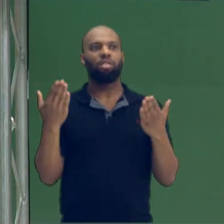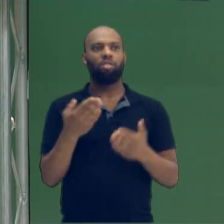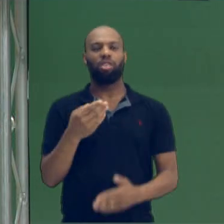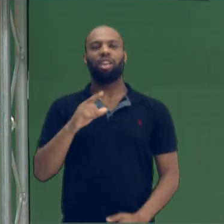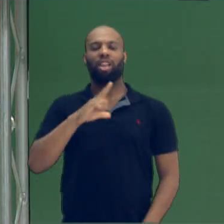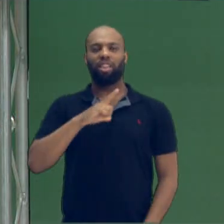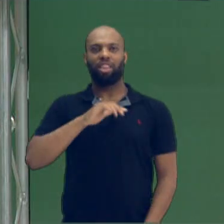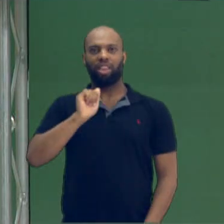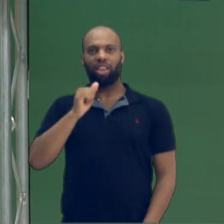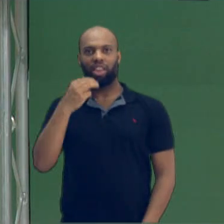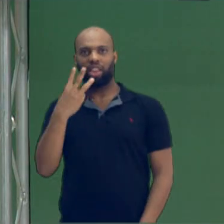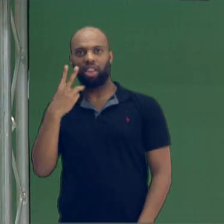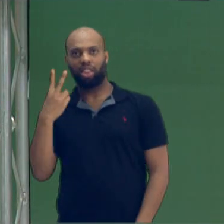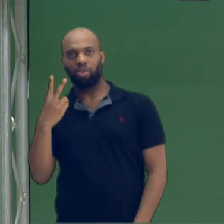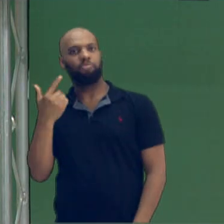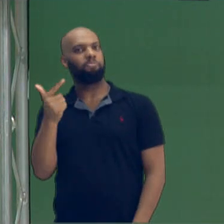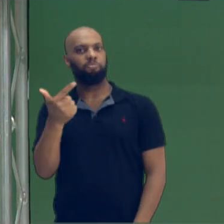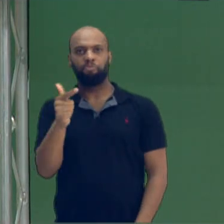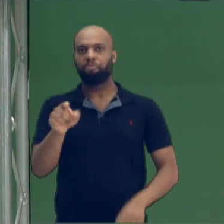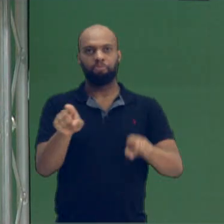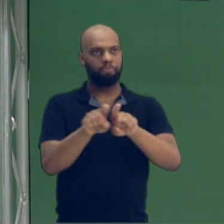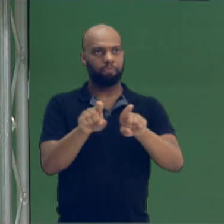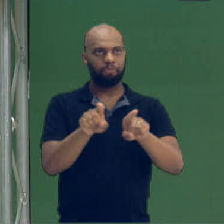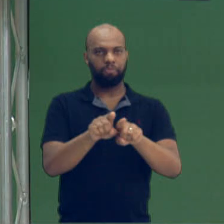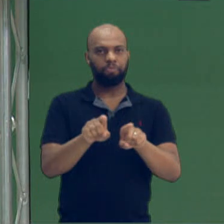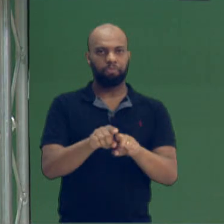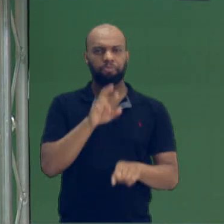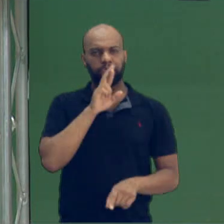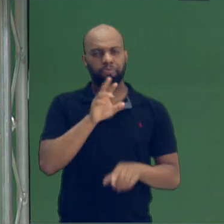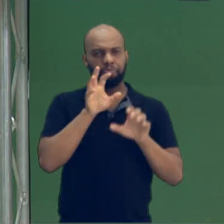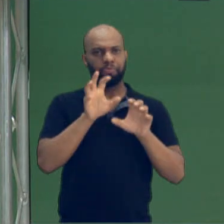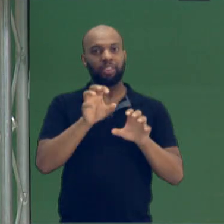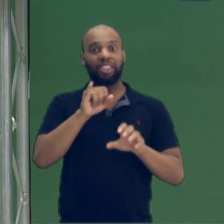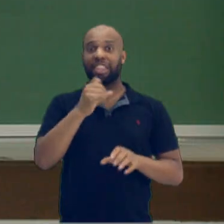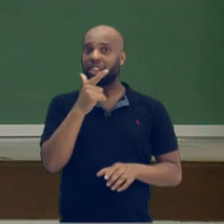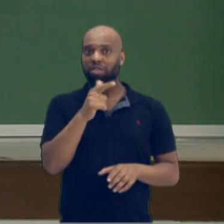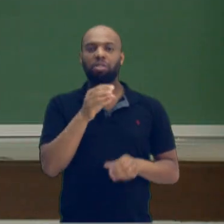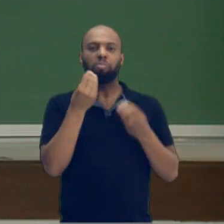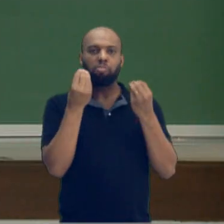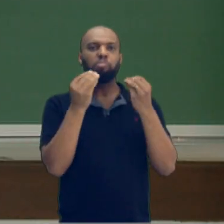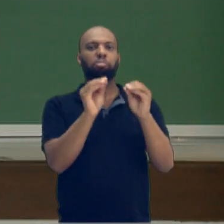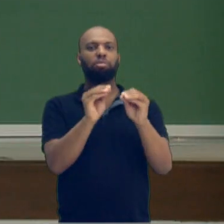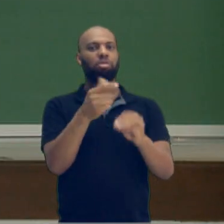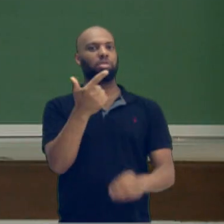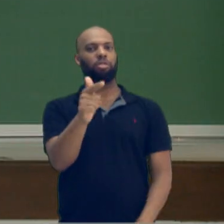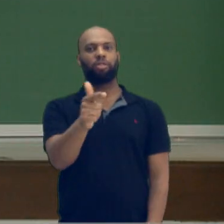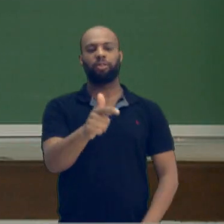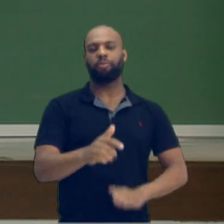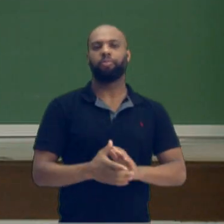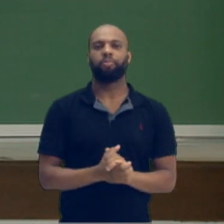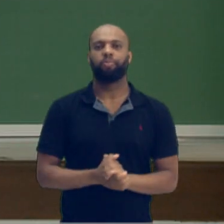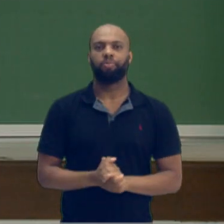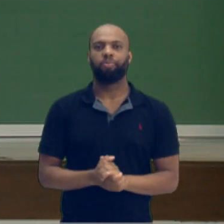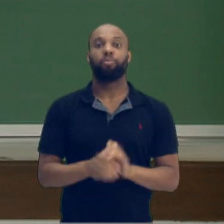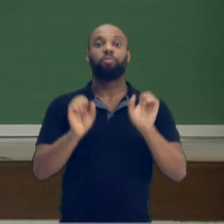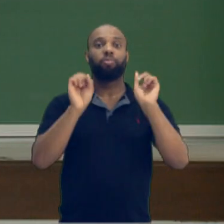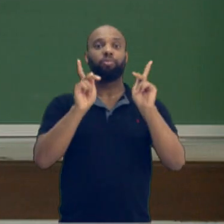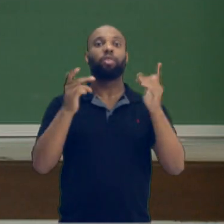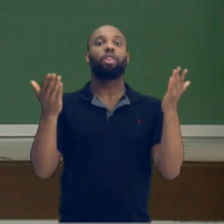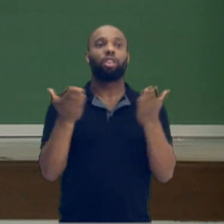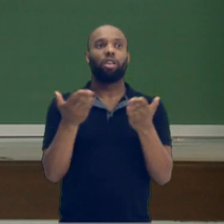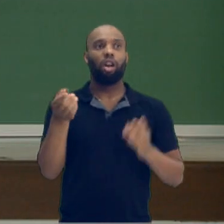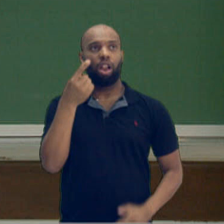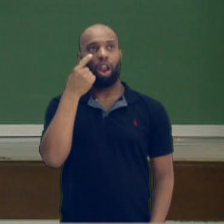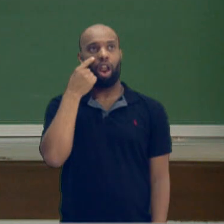segunda coluna, também não existe, tá certo? Sem medo de responder quando não tiver o elemento, perfeito? Muito bem, vamos dar